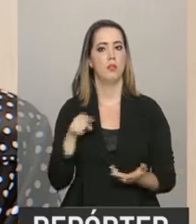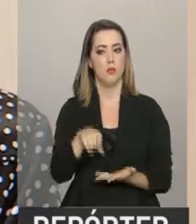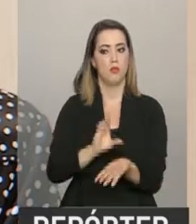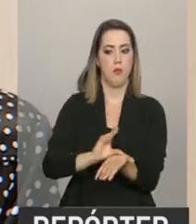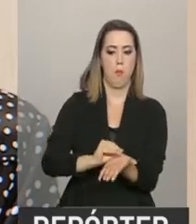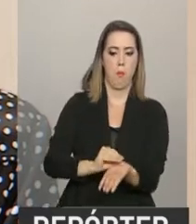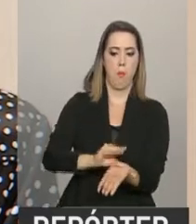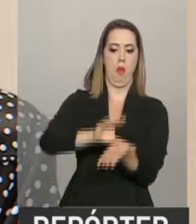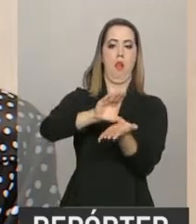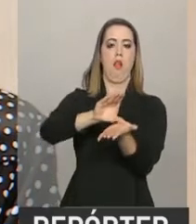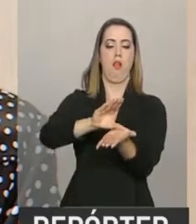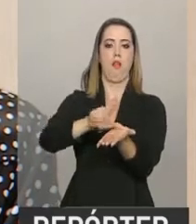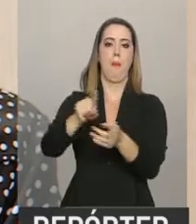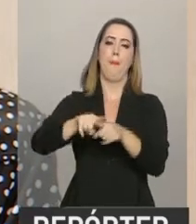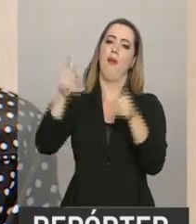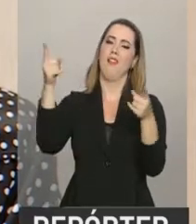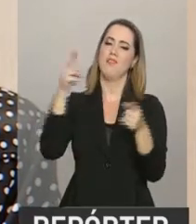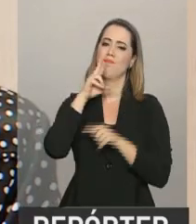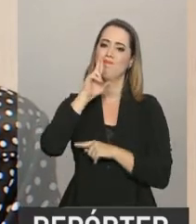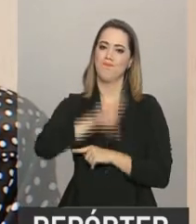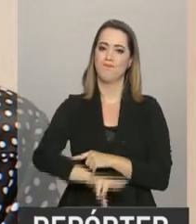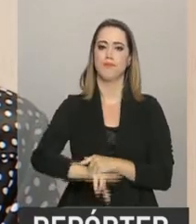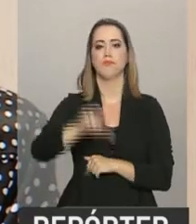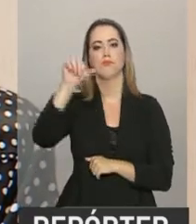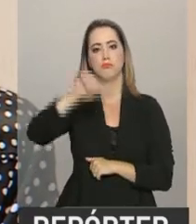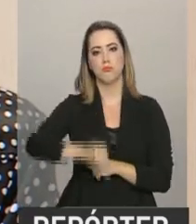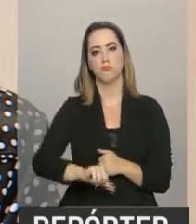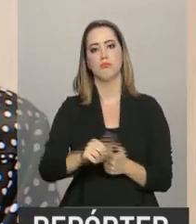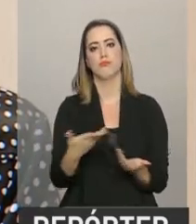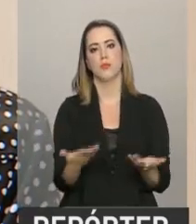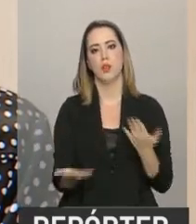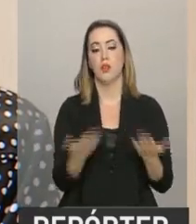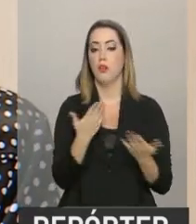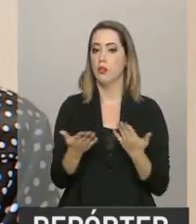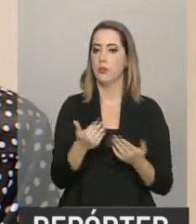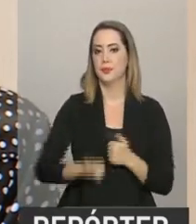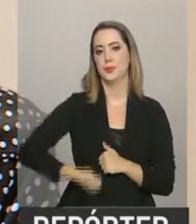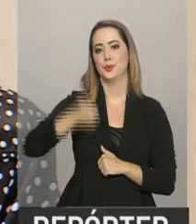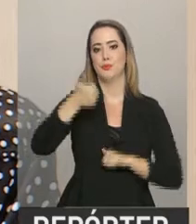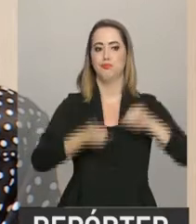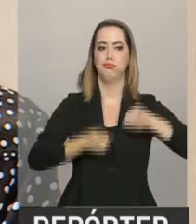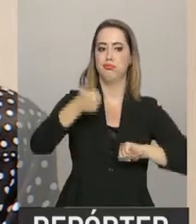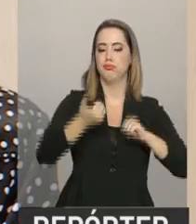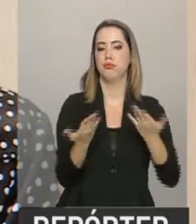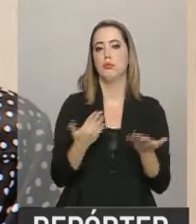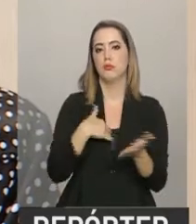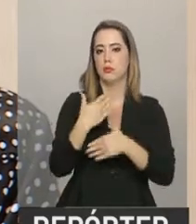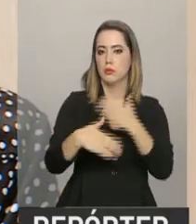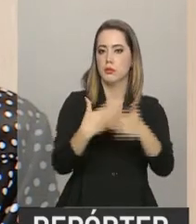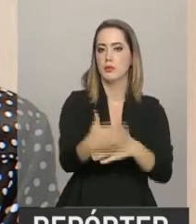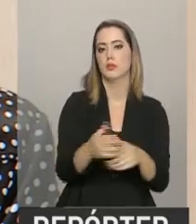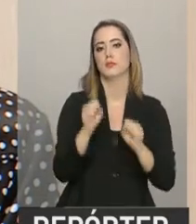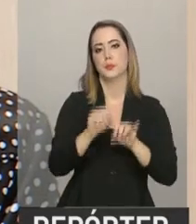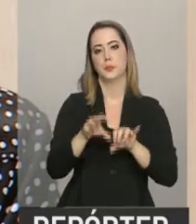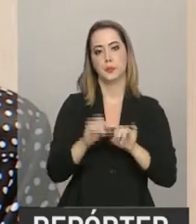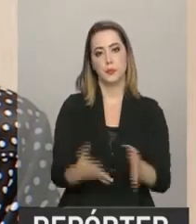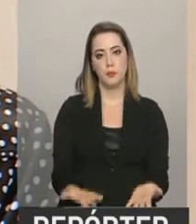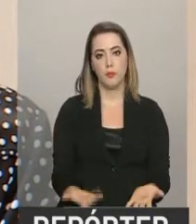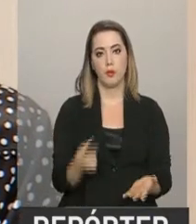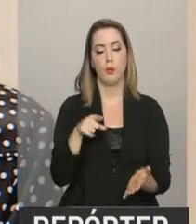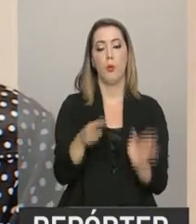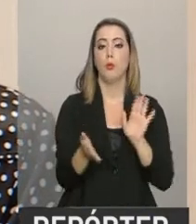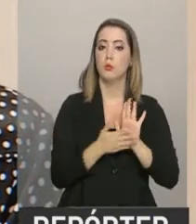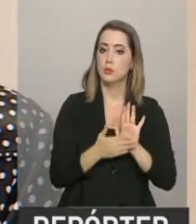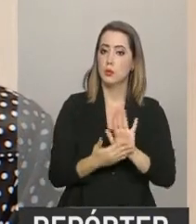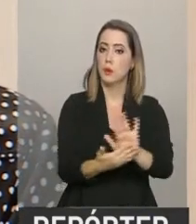investimentos em que aquilo pudesse ser traduzido como melhor a evolução de desempenho o campo educacional que